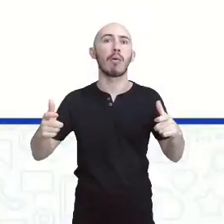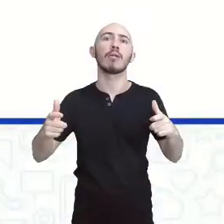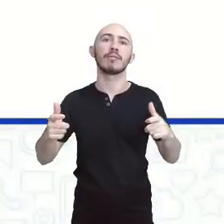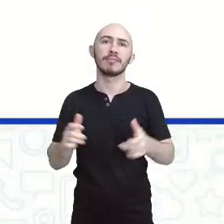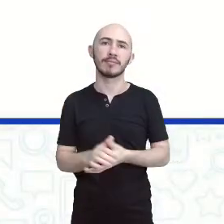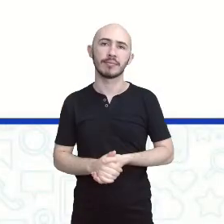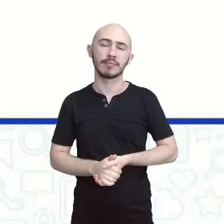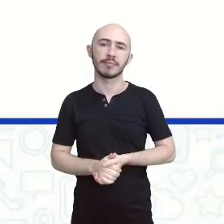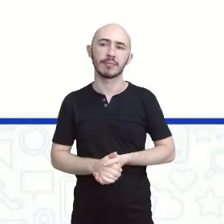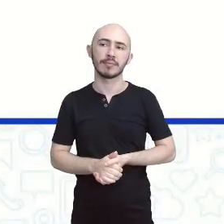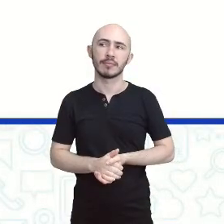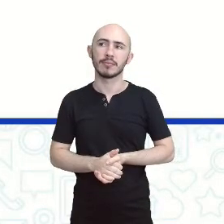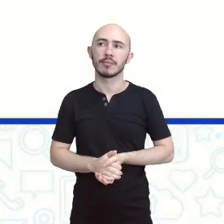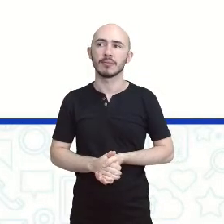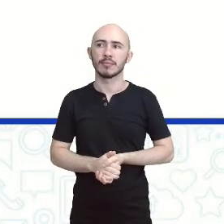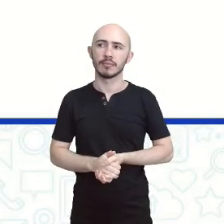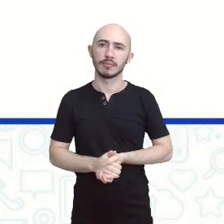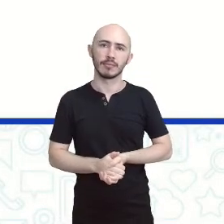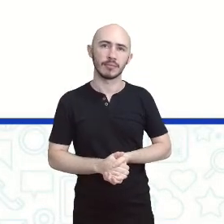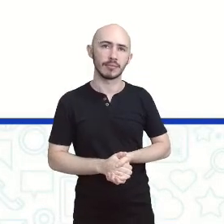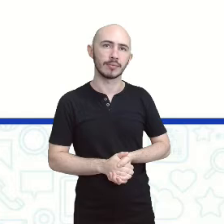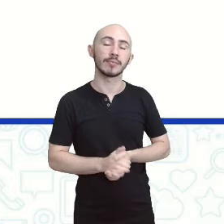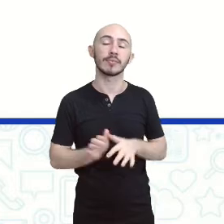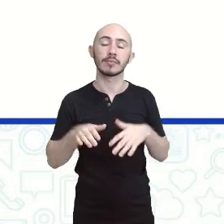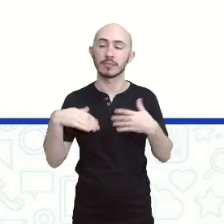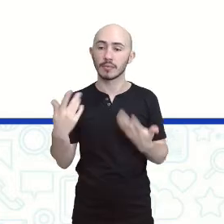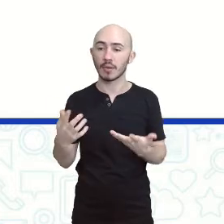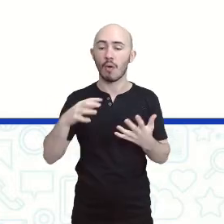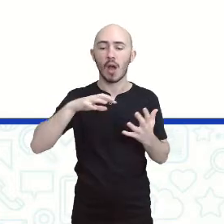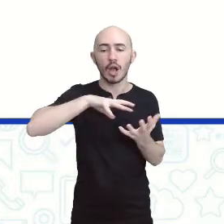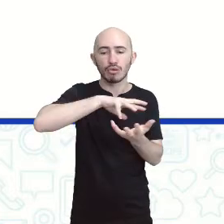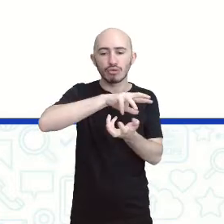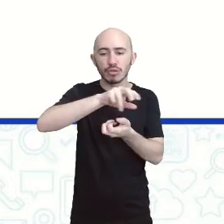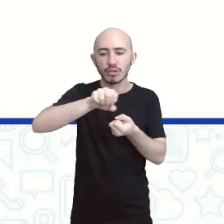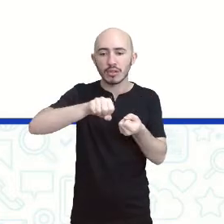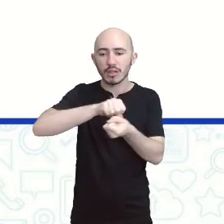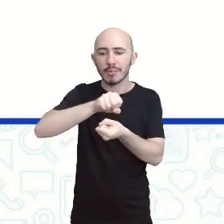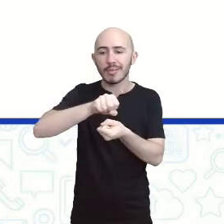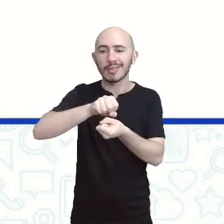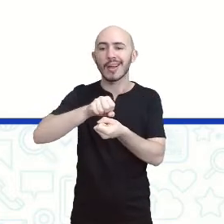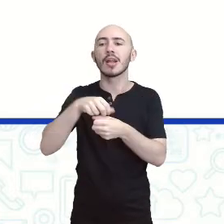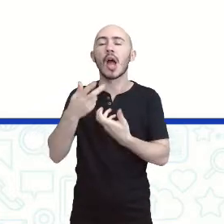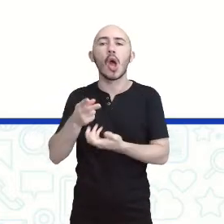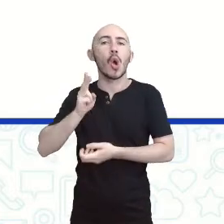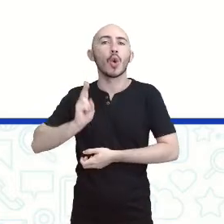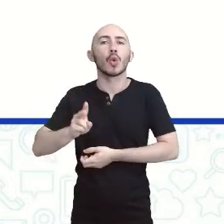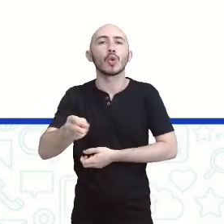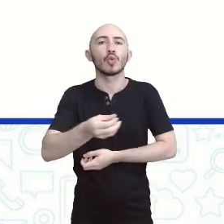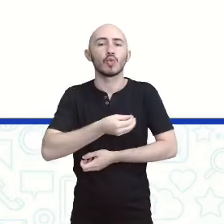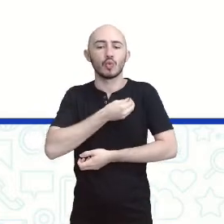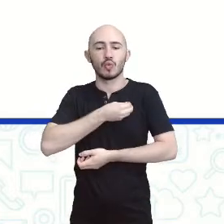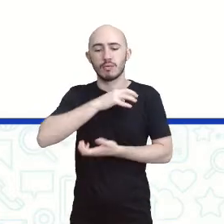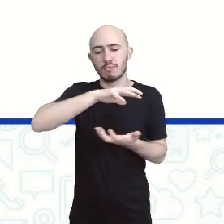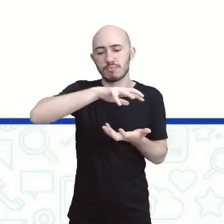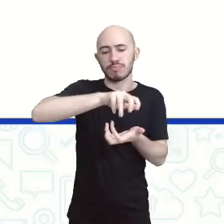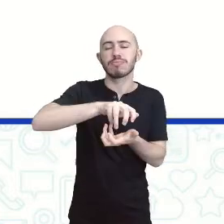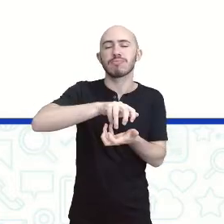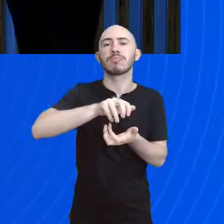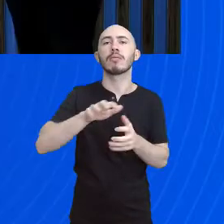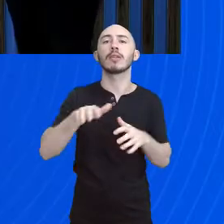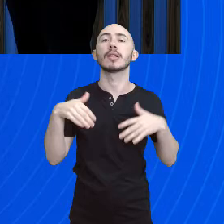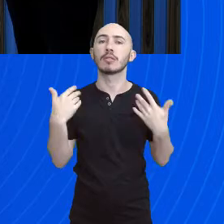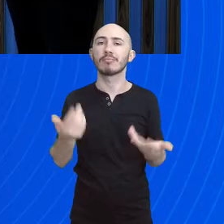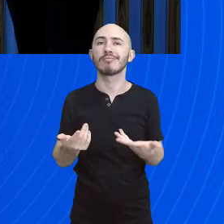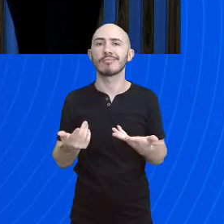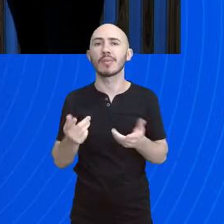Aí, a gente cai naquela questão, né, da sustentabilidade, da manutenção da vida na Terra. O que é